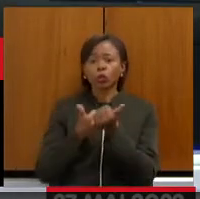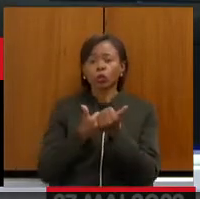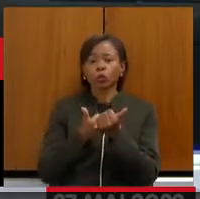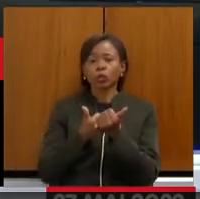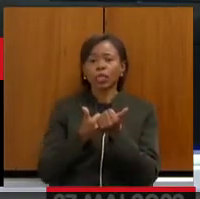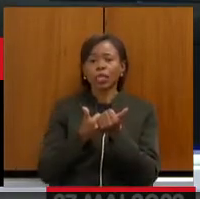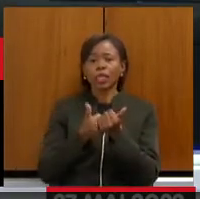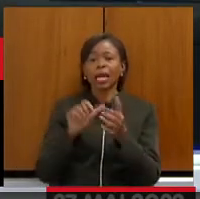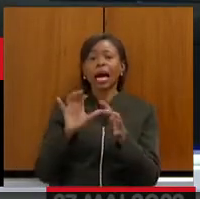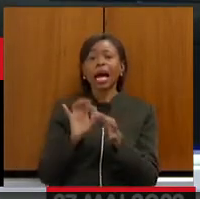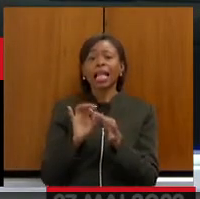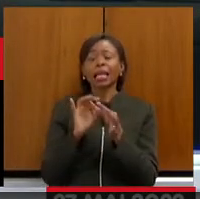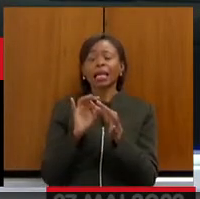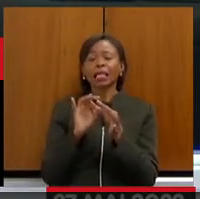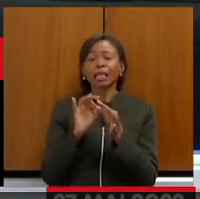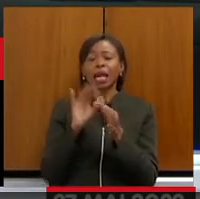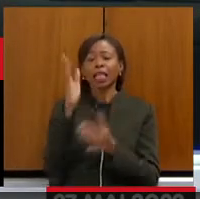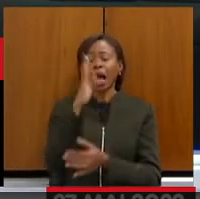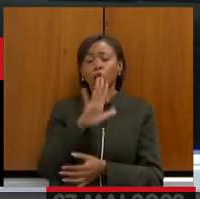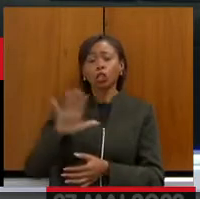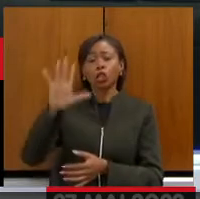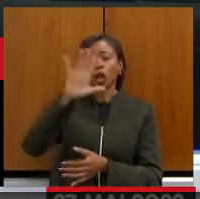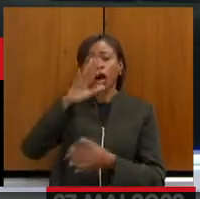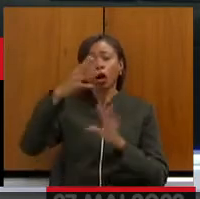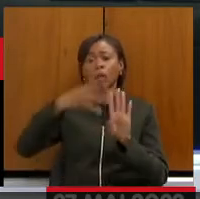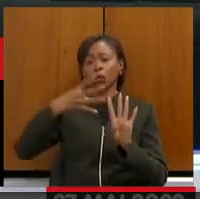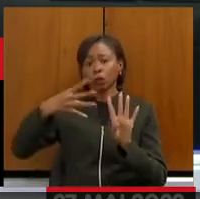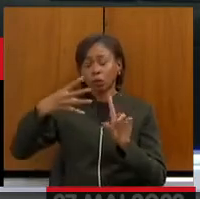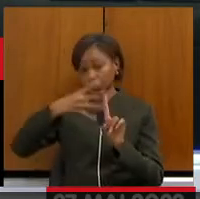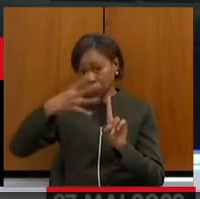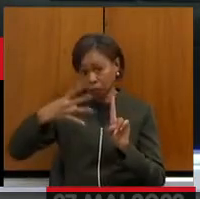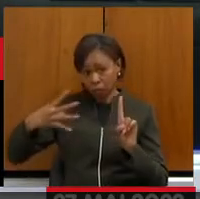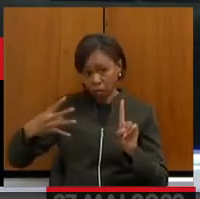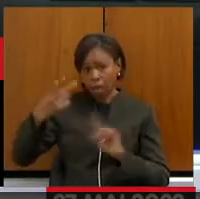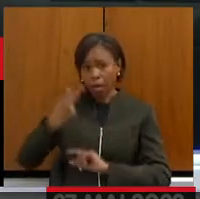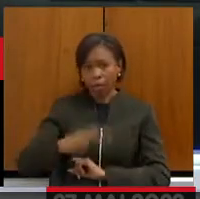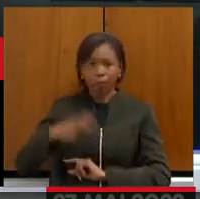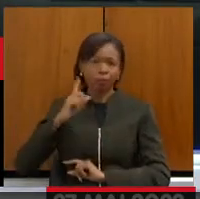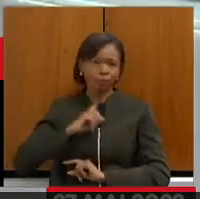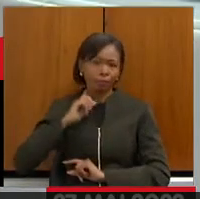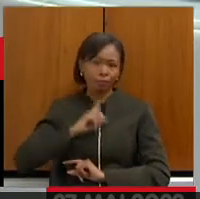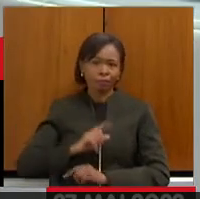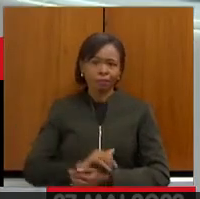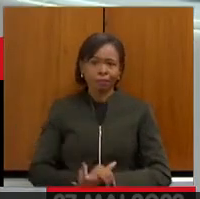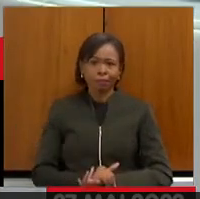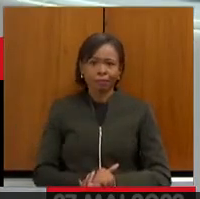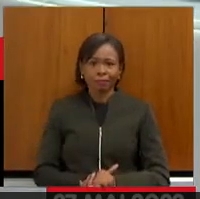Aliança Nacional LGBT que ir mais em Minas Gerais a